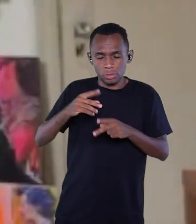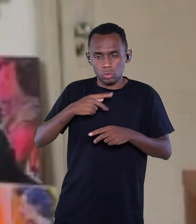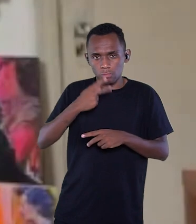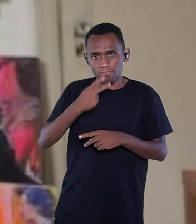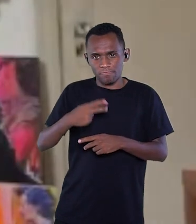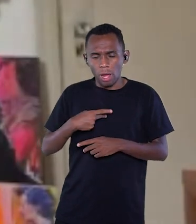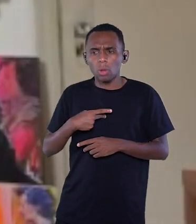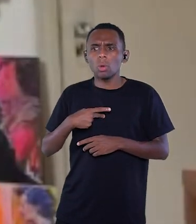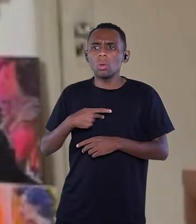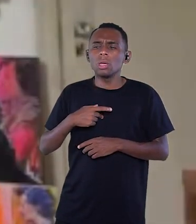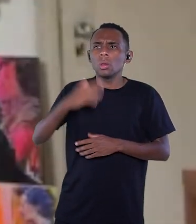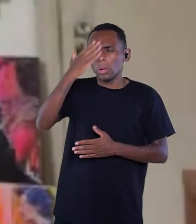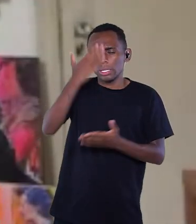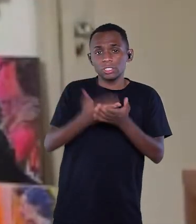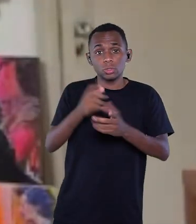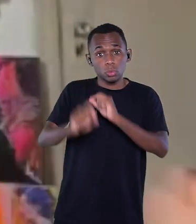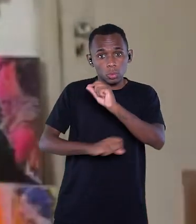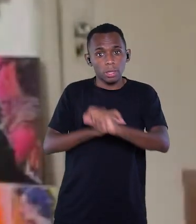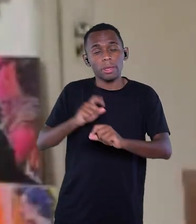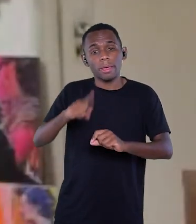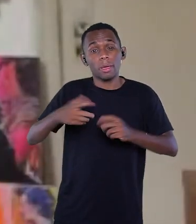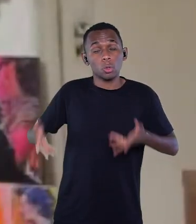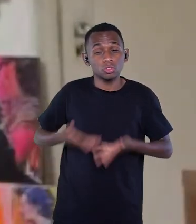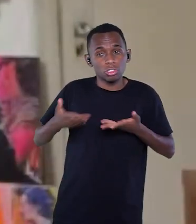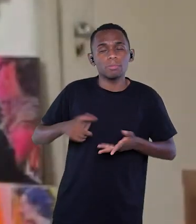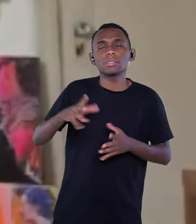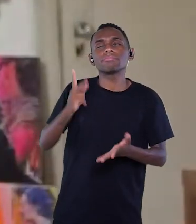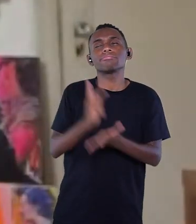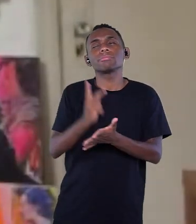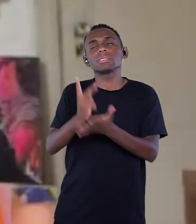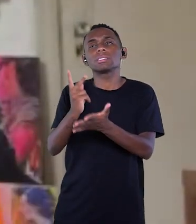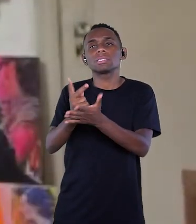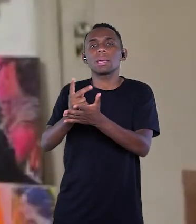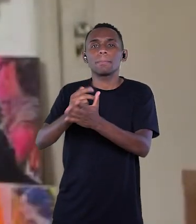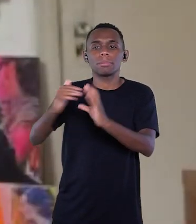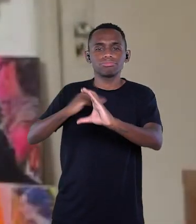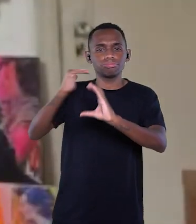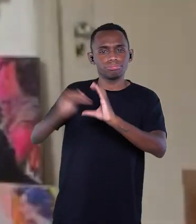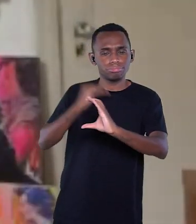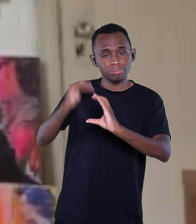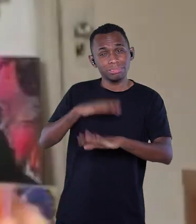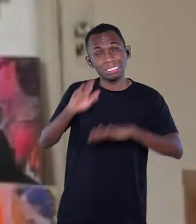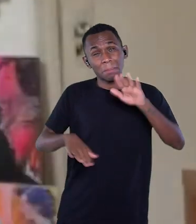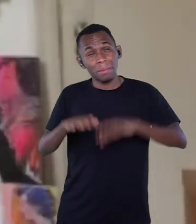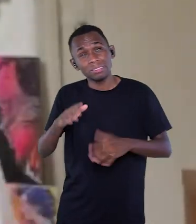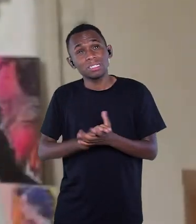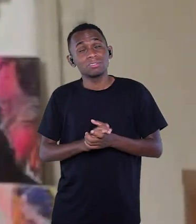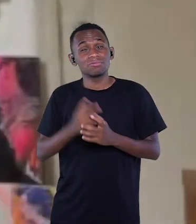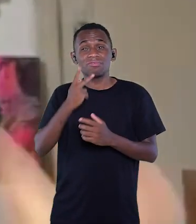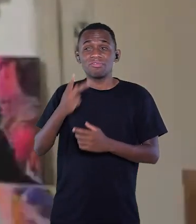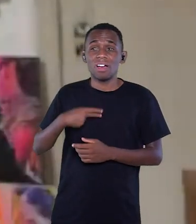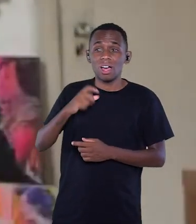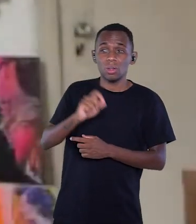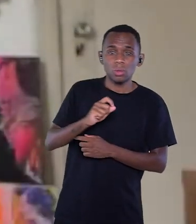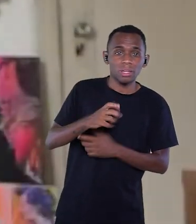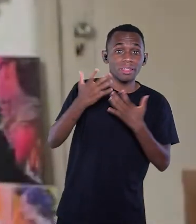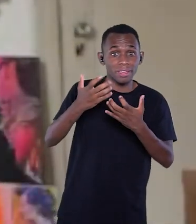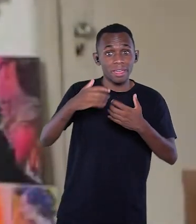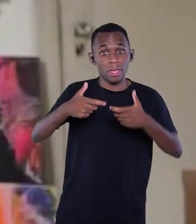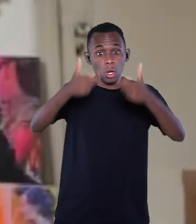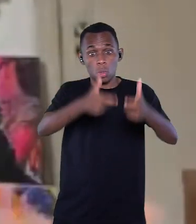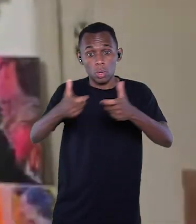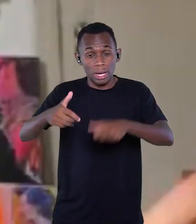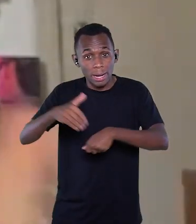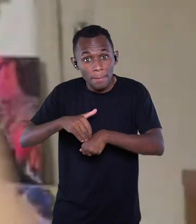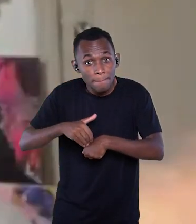acredito que está no rol das provocações que eu sempre recebo, assim. Algumas vezes eu escuto, não, mas você está falando sobre, você quer mais espaço